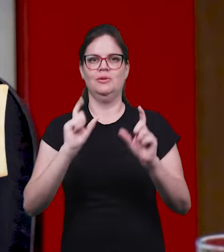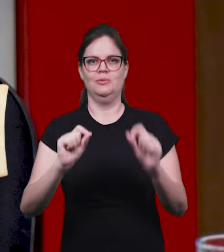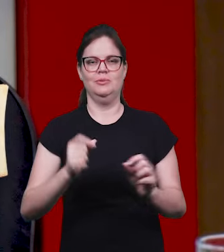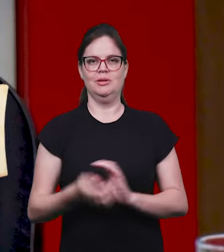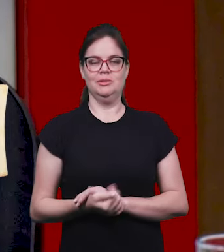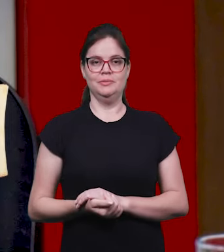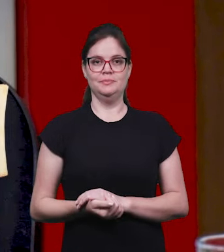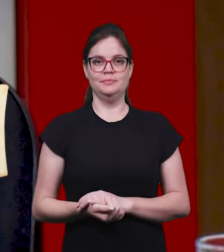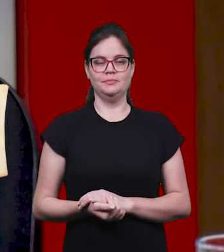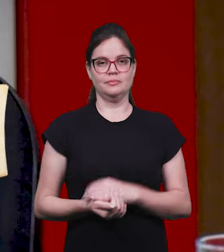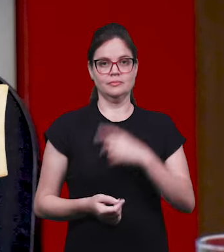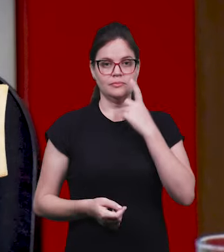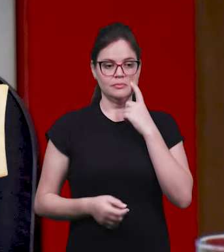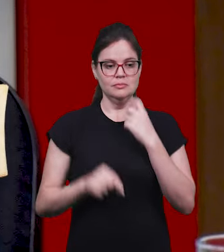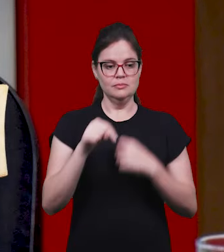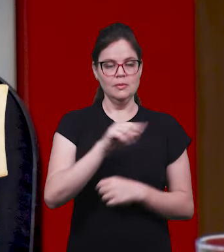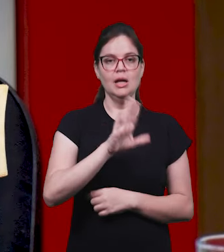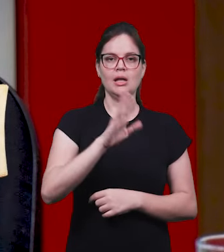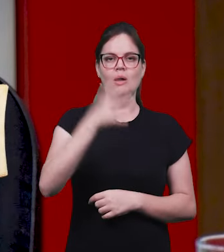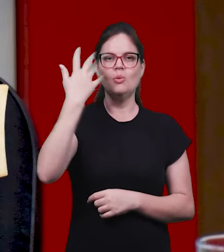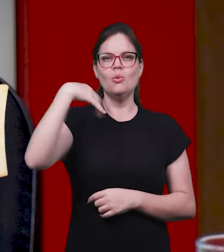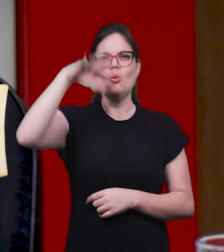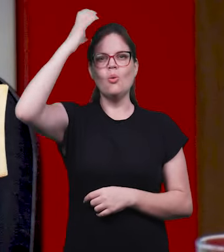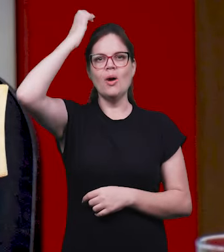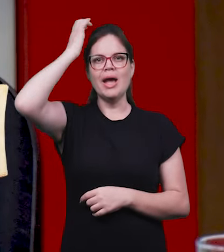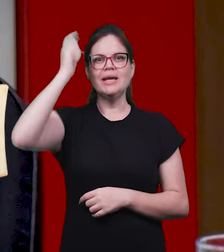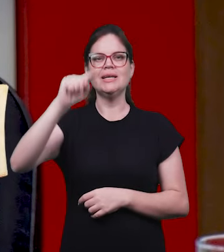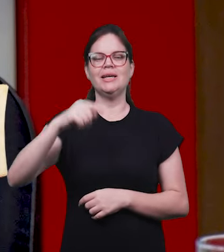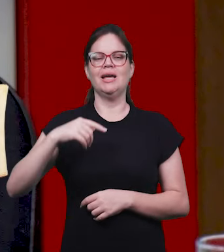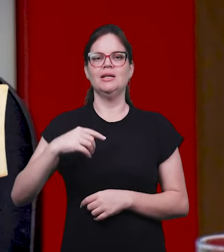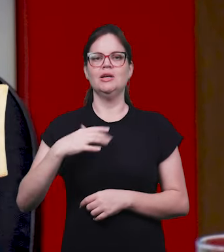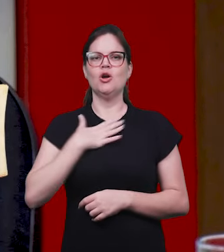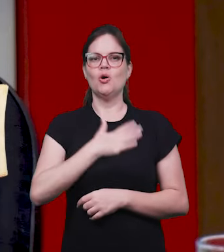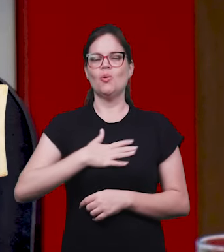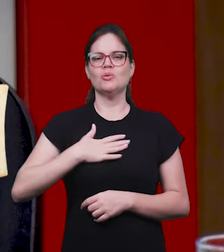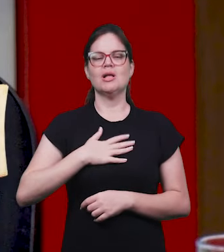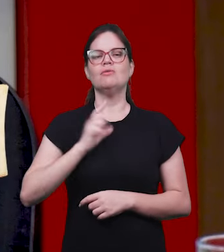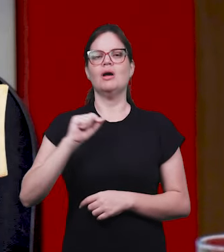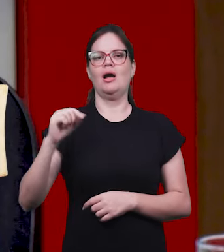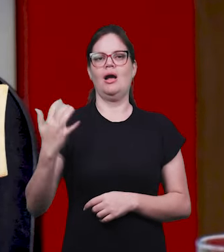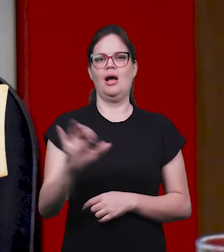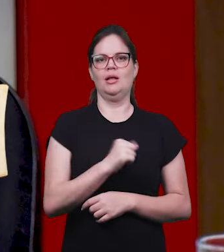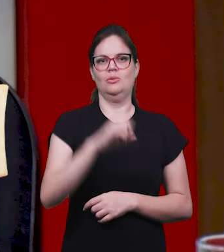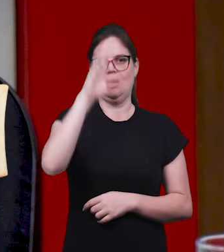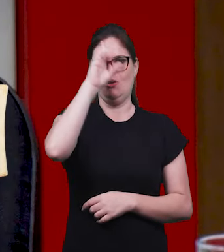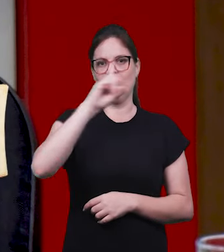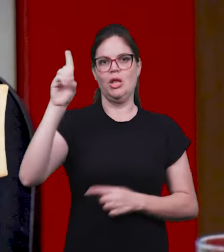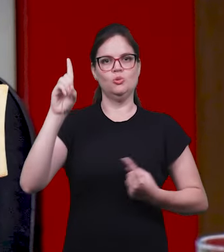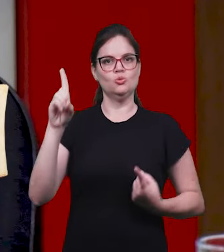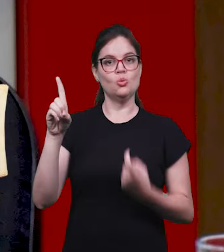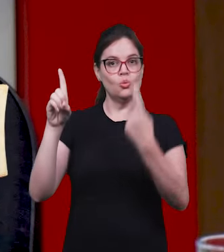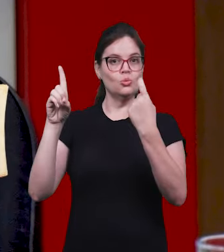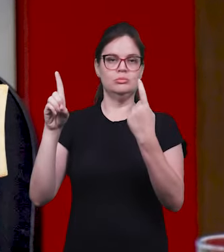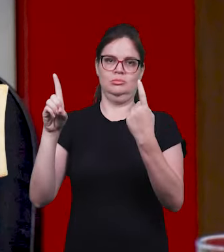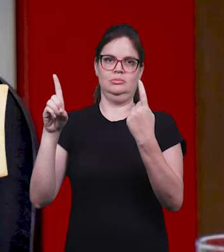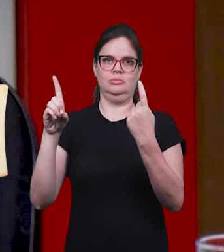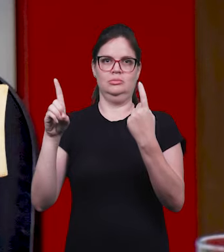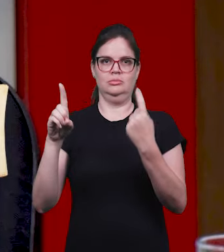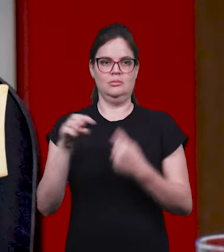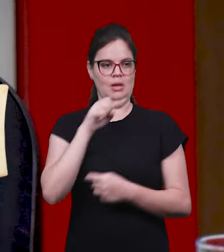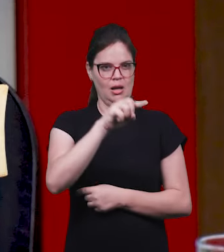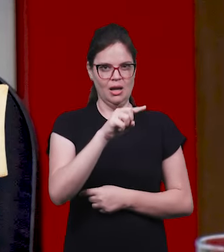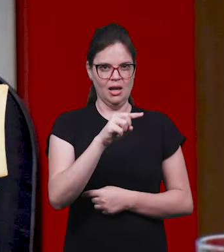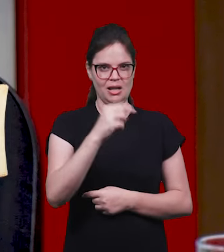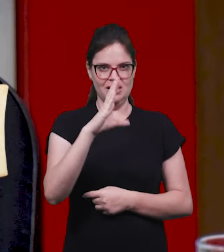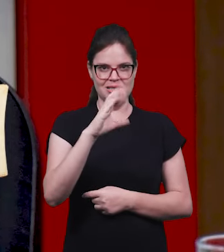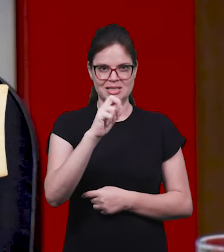Ciro era um rei que ele adorava um Deus único, que naquela época não era comum. Ciro